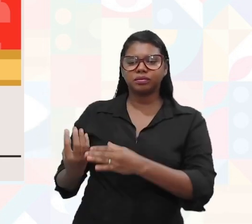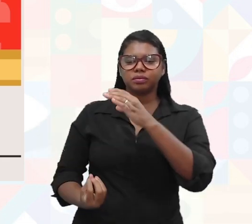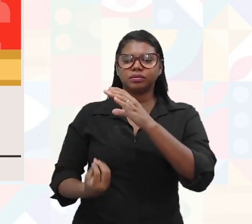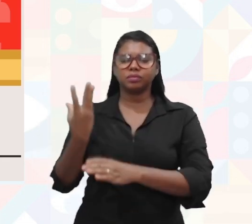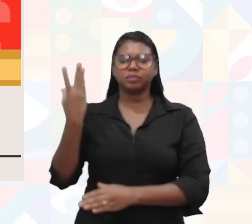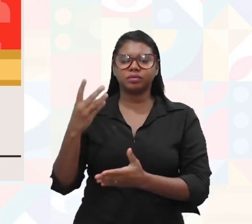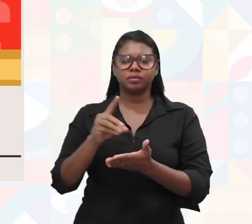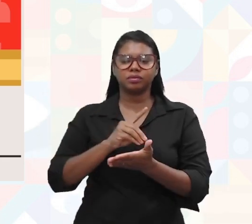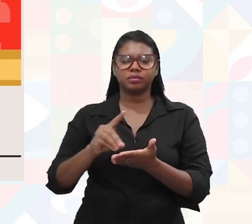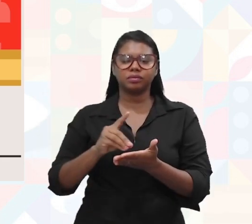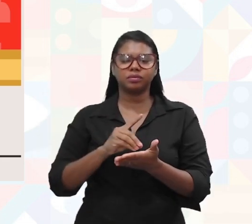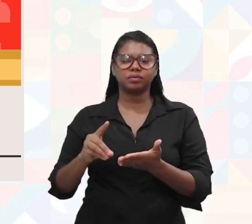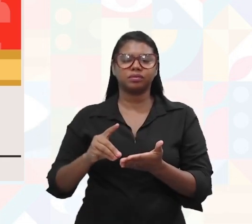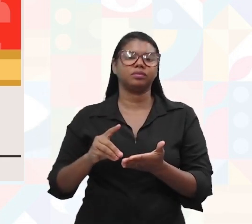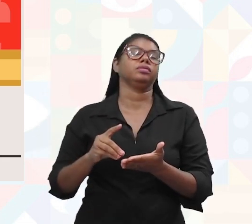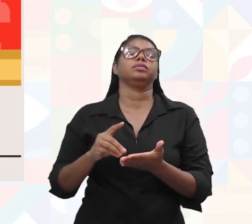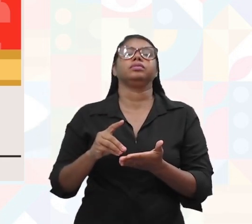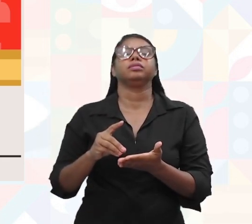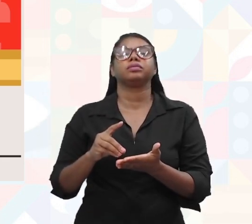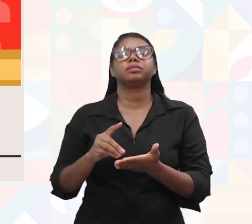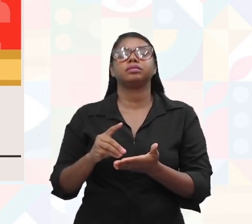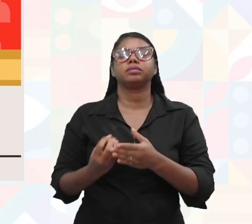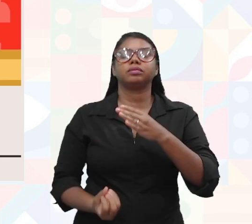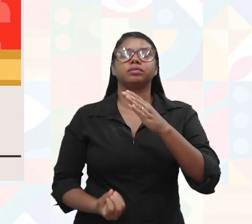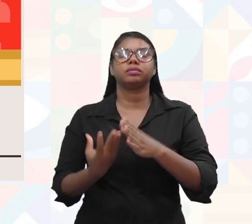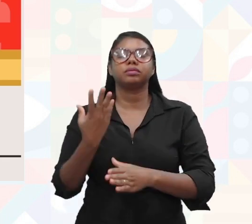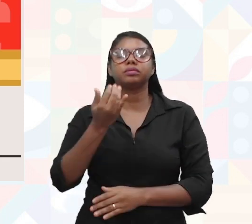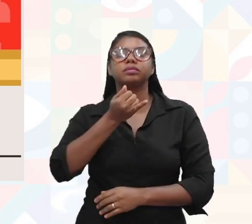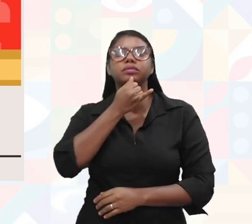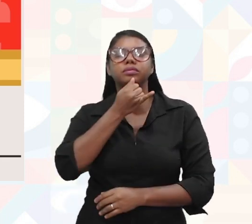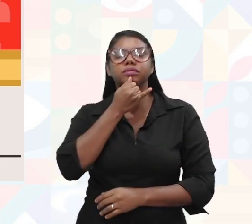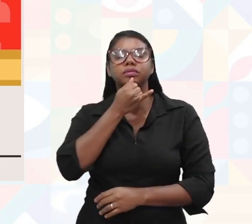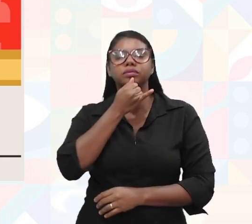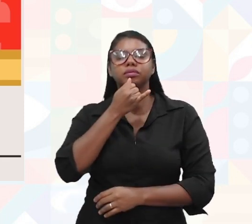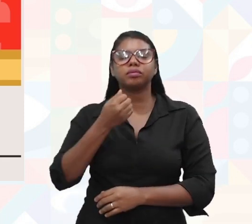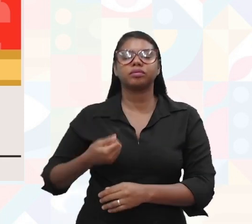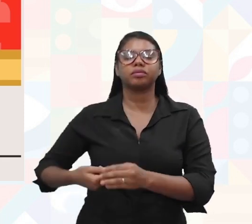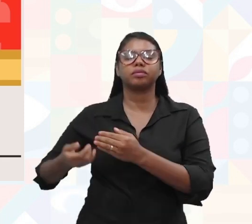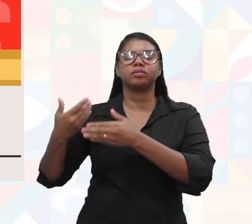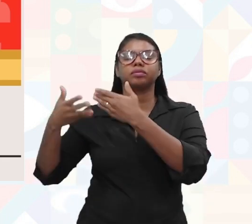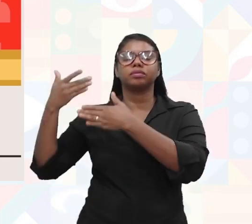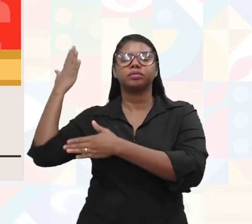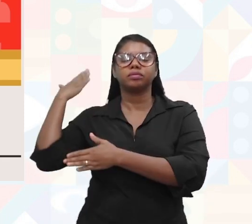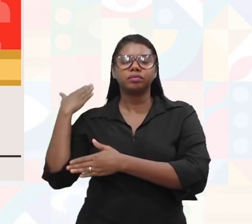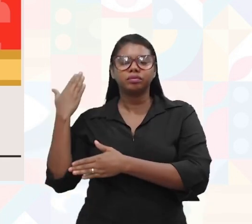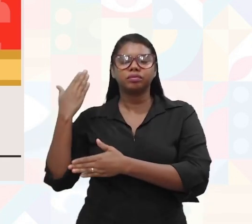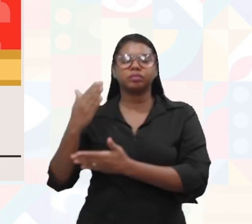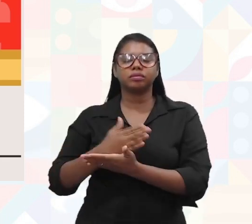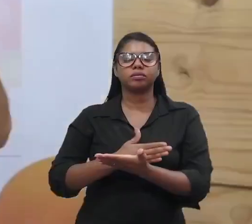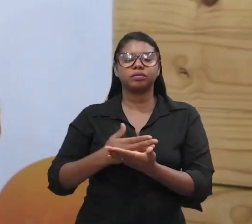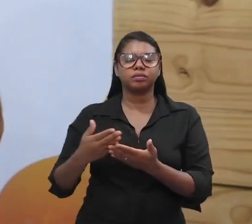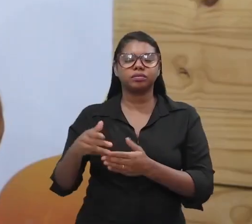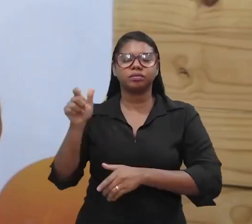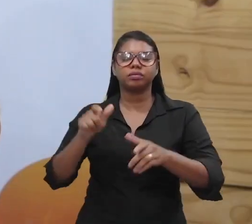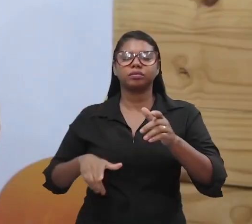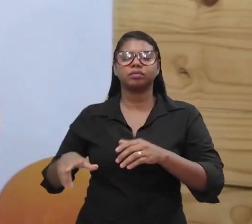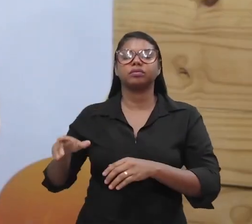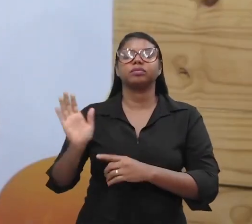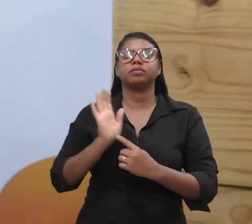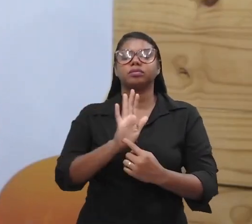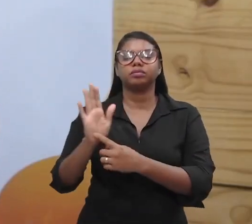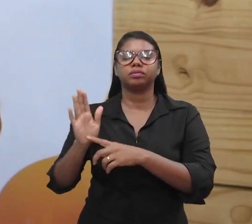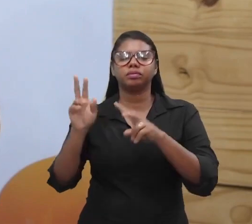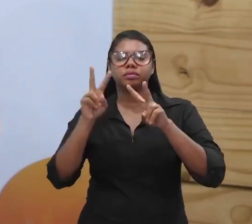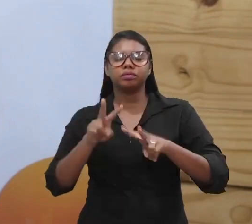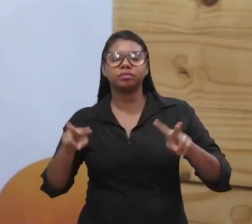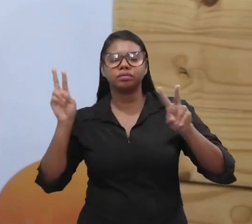do design. Alguns acham que ele teria surgido há milhares de anos atrás com o início da civilização. Mas na realidade a gente vai ver que o design